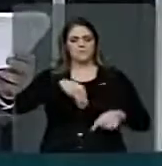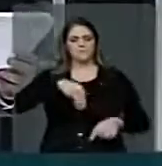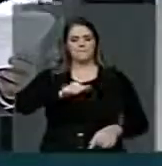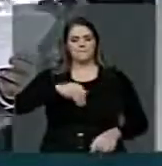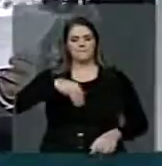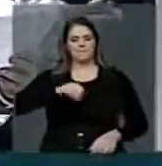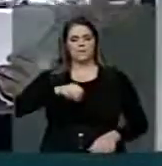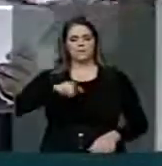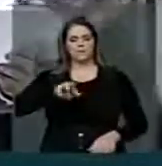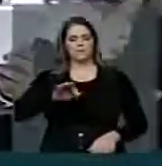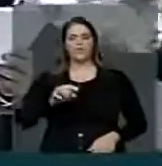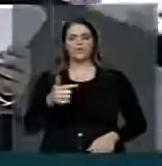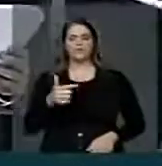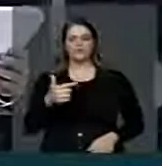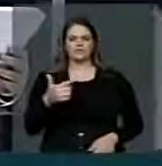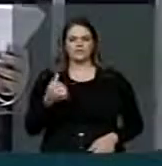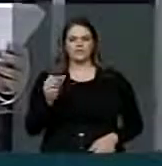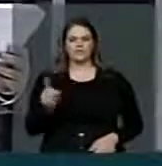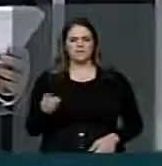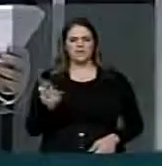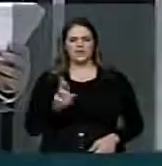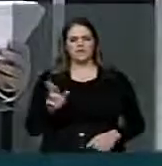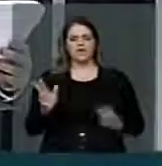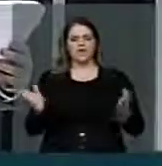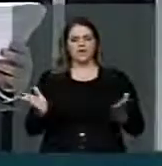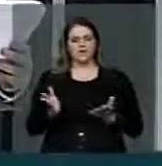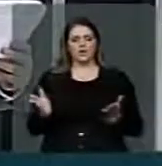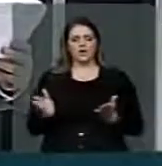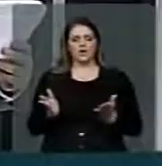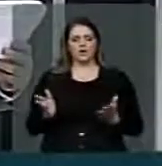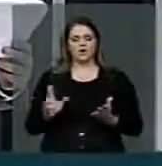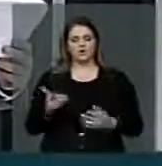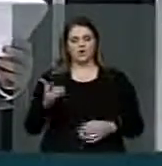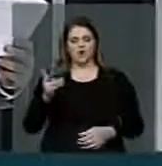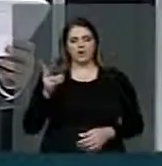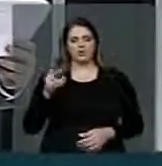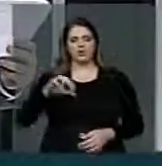mil. Hoje um mamógrafo é comprado por